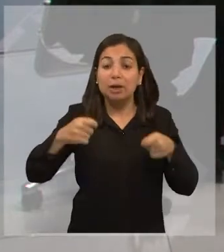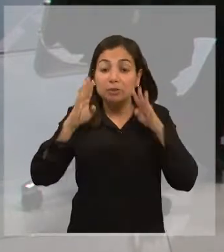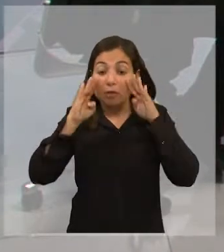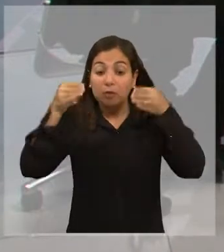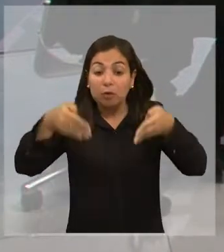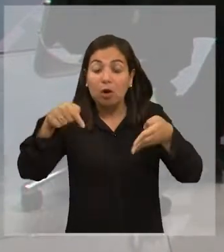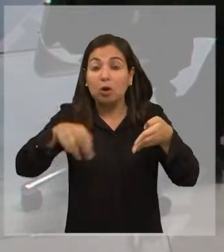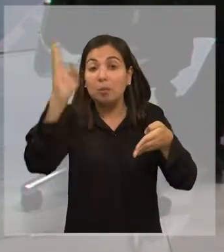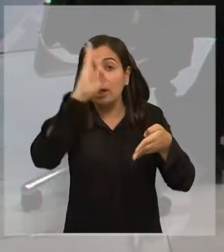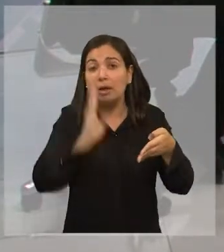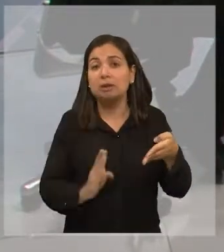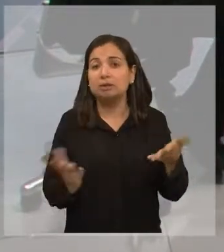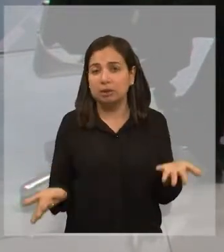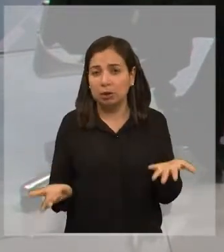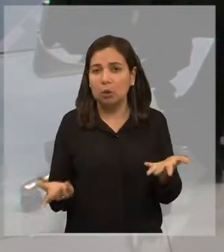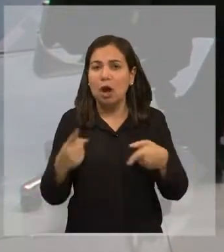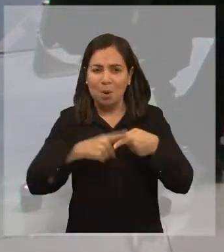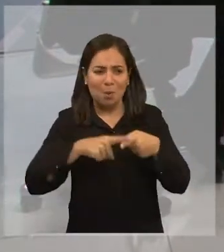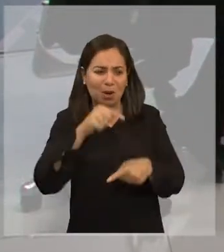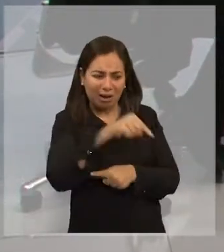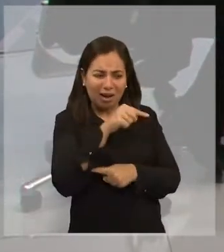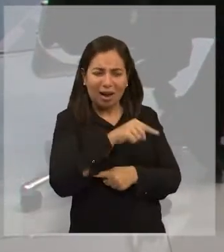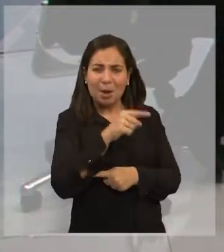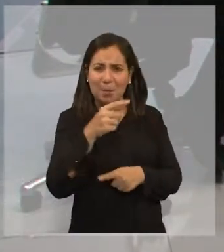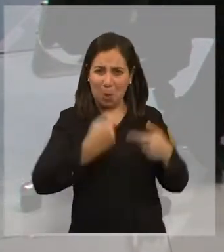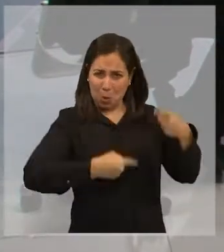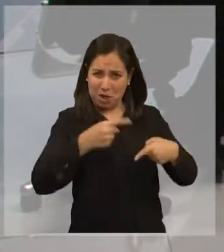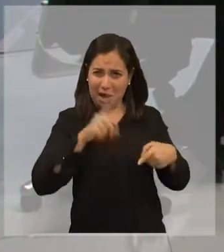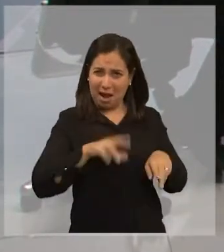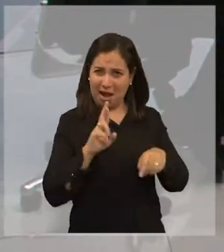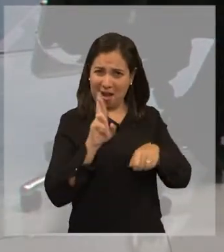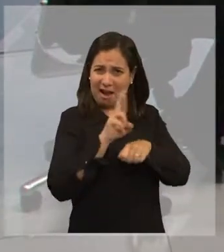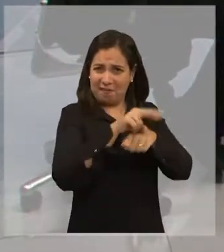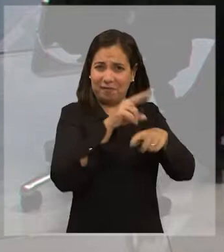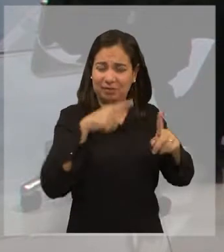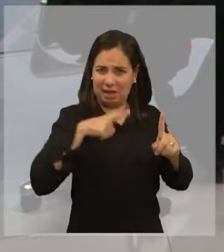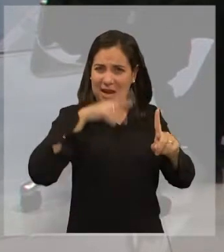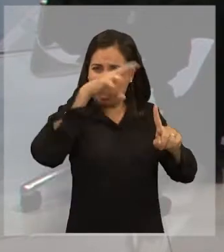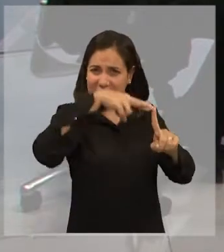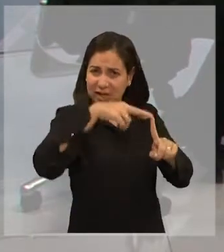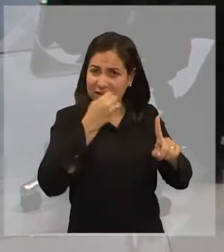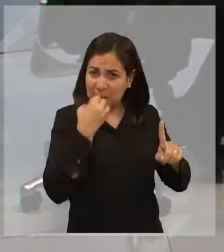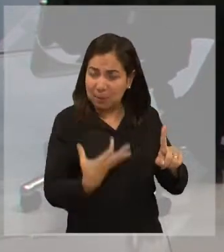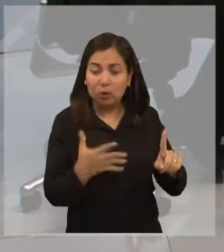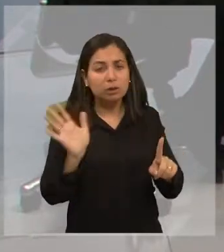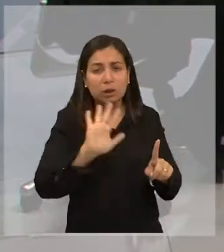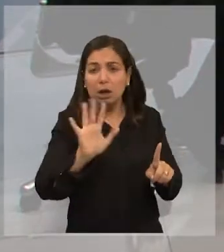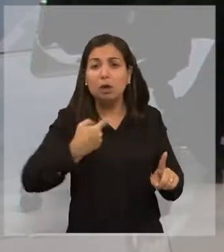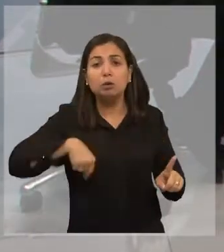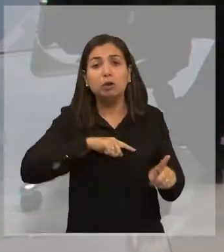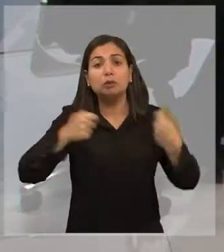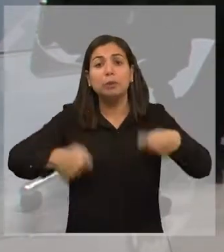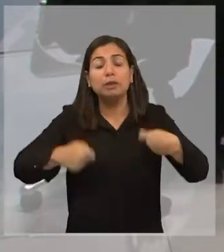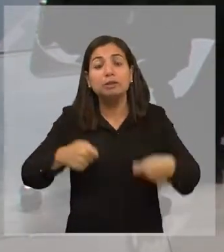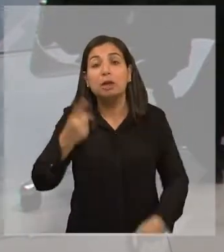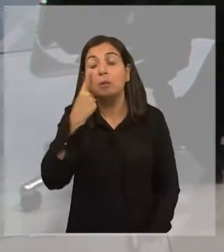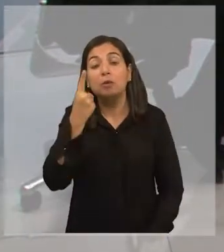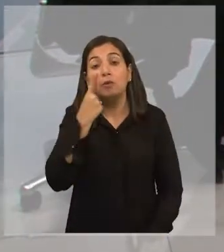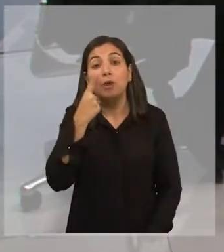vulneráveis, os nossos políticos não são melhores referências para a nação. Nós temos que aprimorar a nossa classe política,